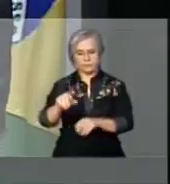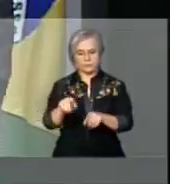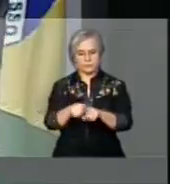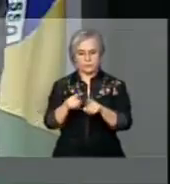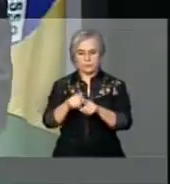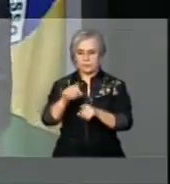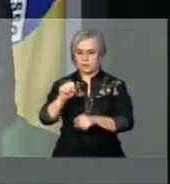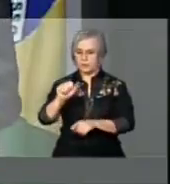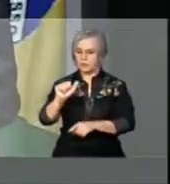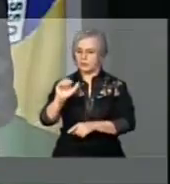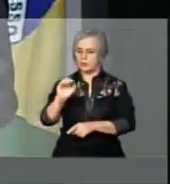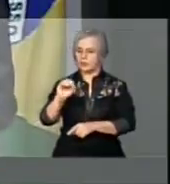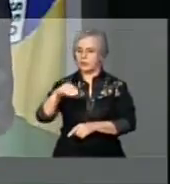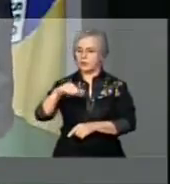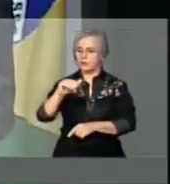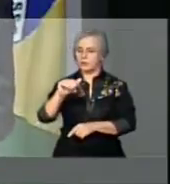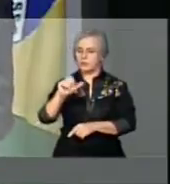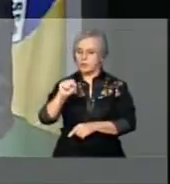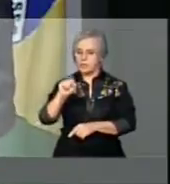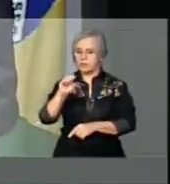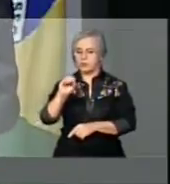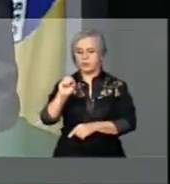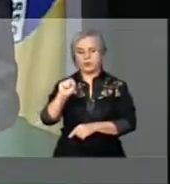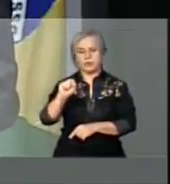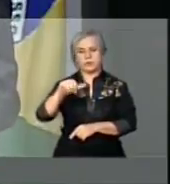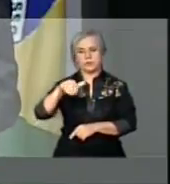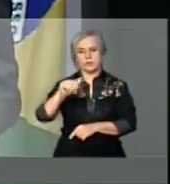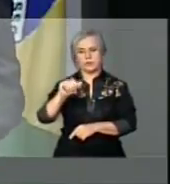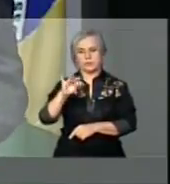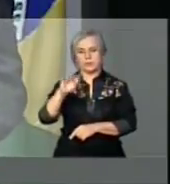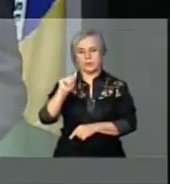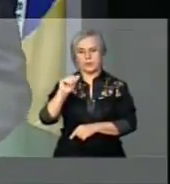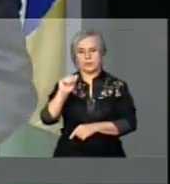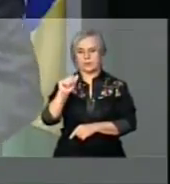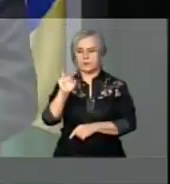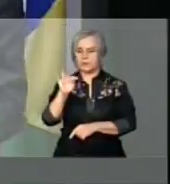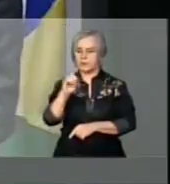SOS Mata Atlântica, que está presente aqui, outras entidades.